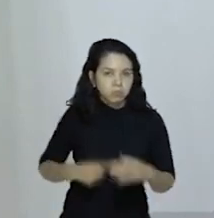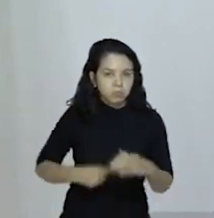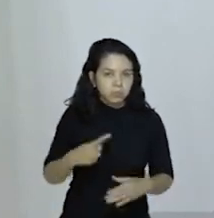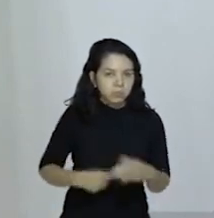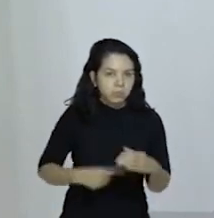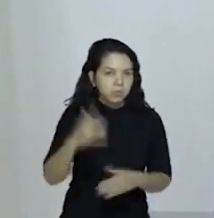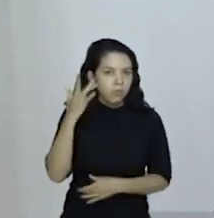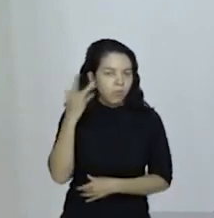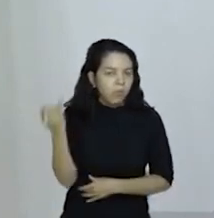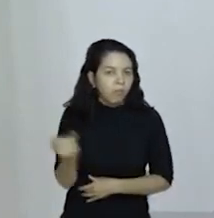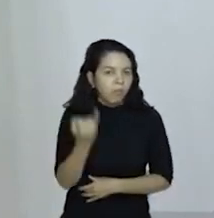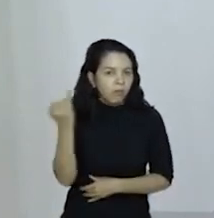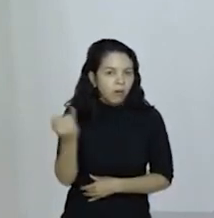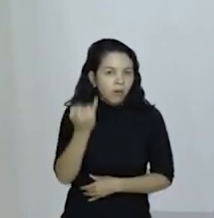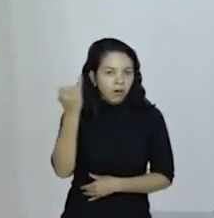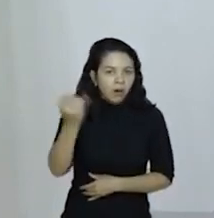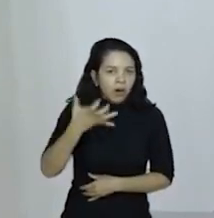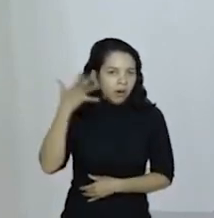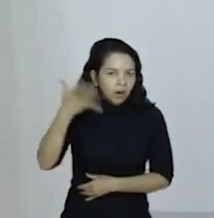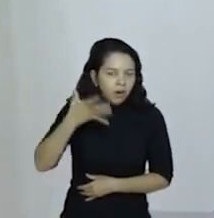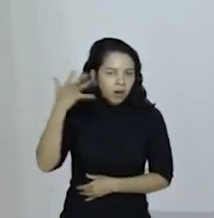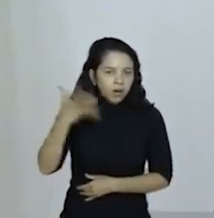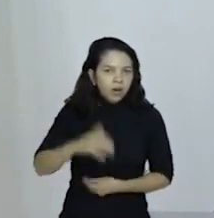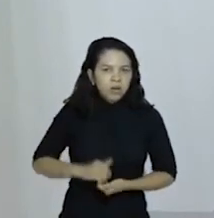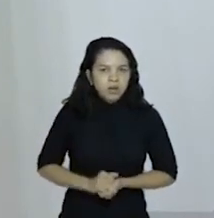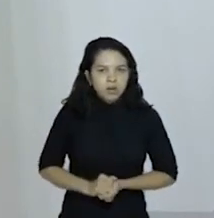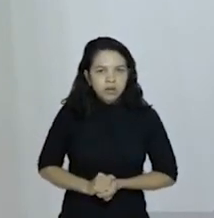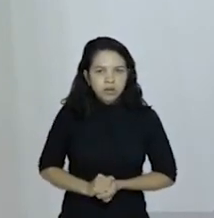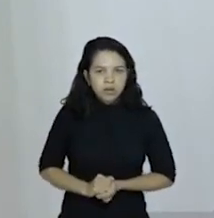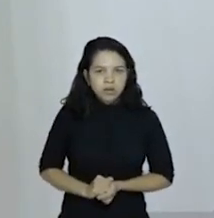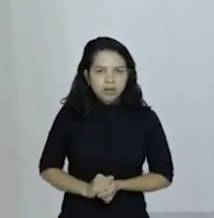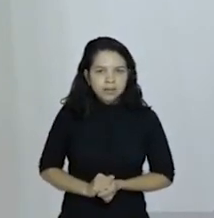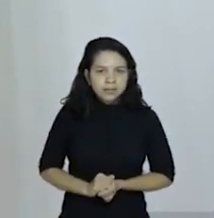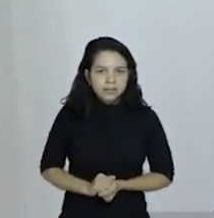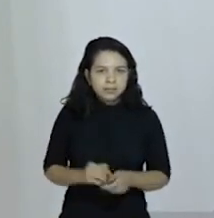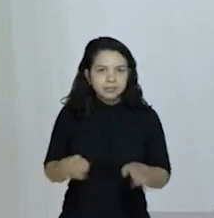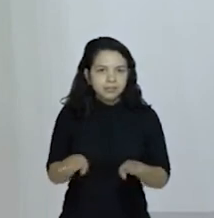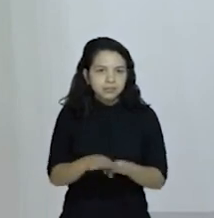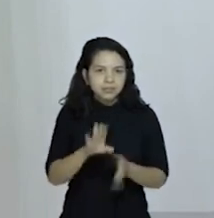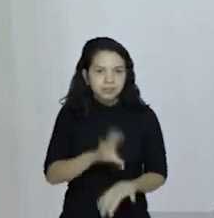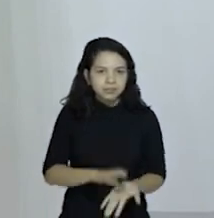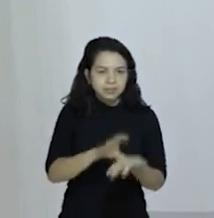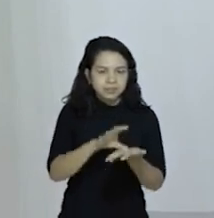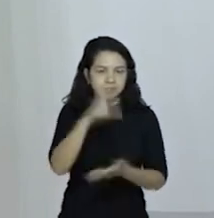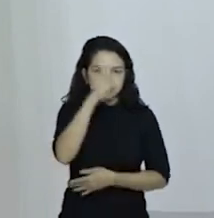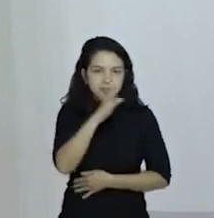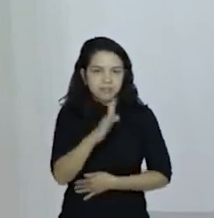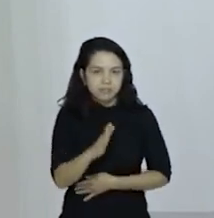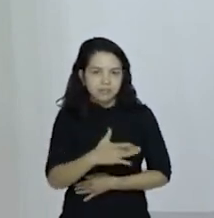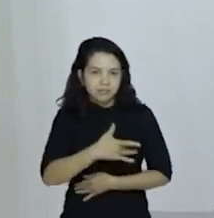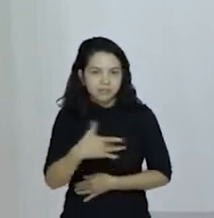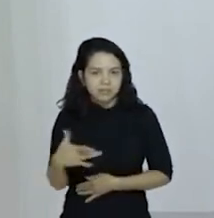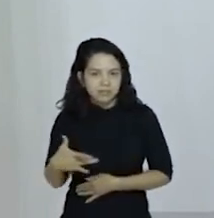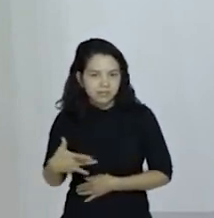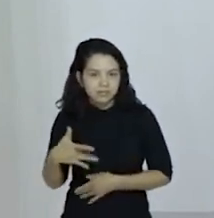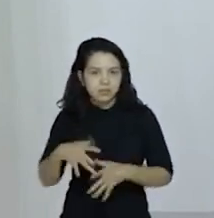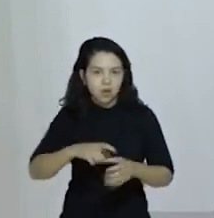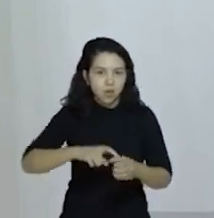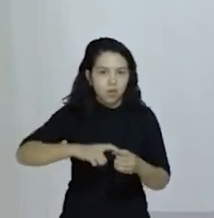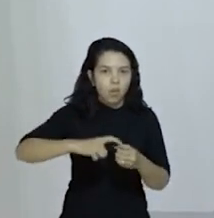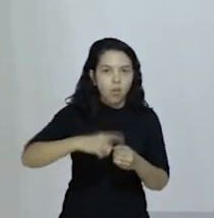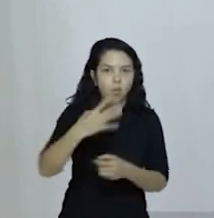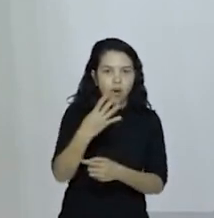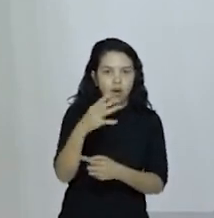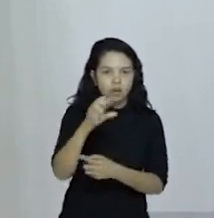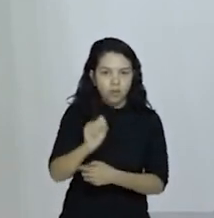importante trazer essa fala aqui também, esse contraponto. O Conselho Nacional de Saúde é formado por 48 membros.